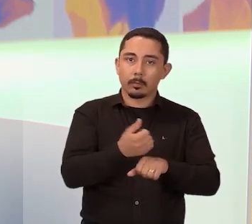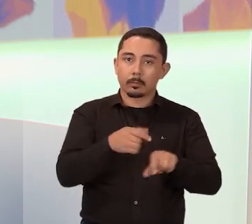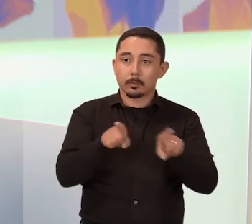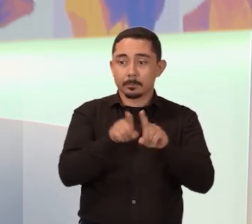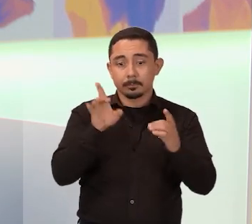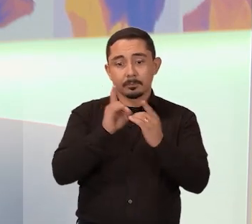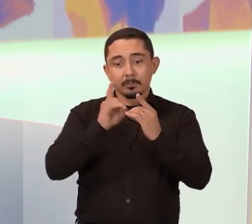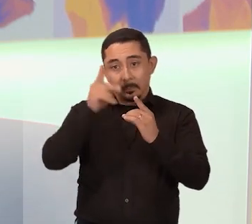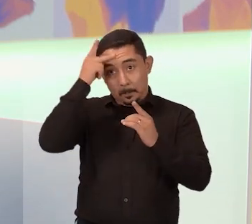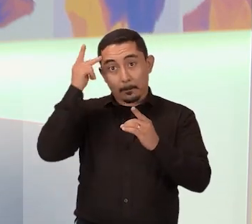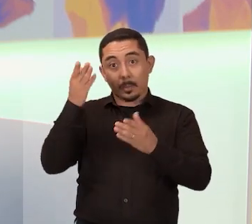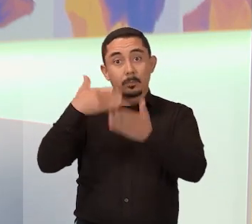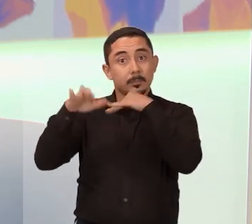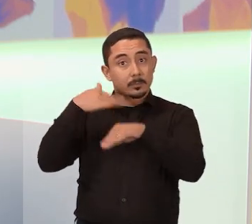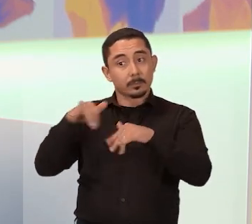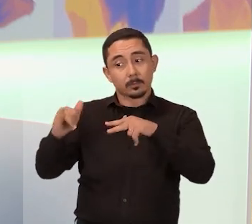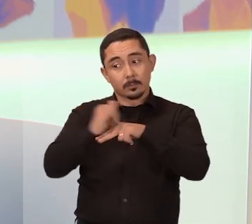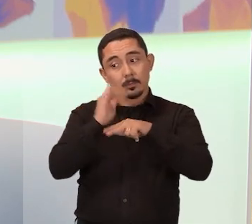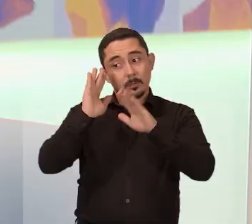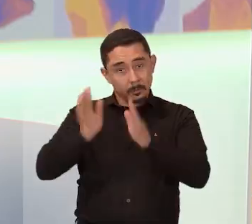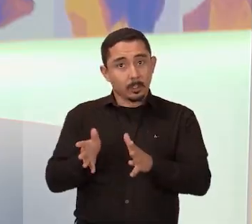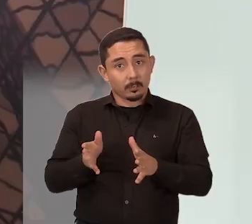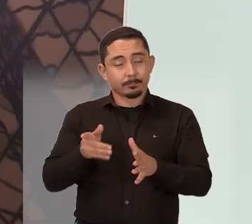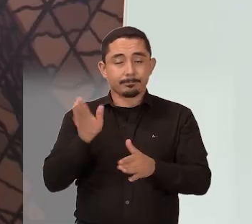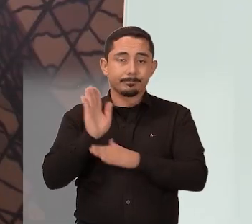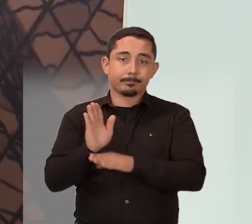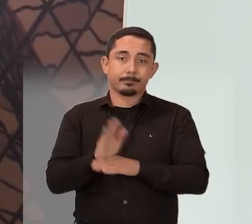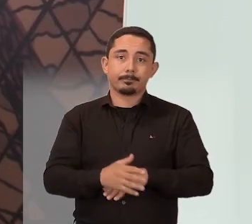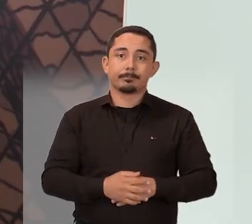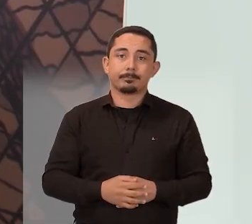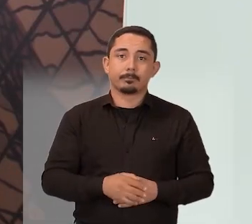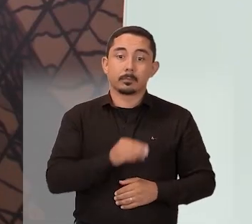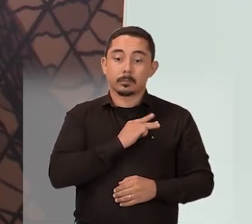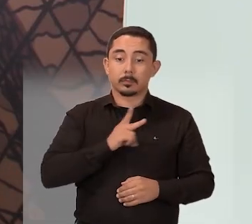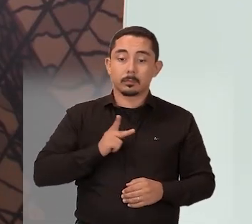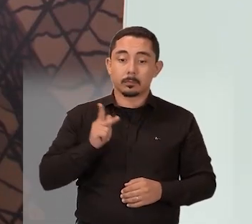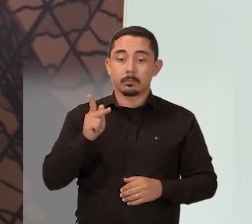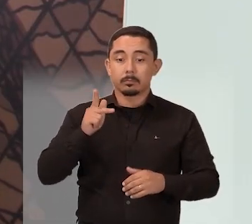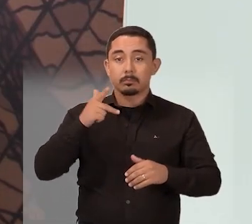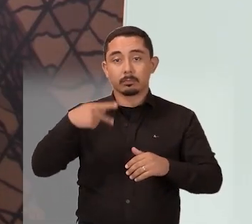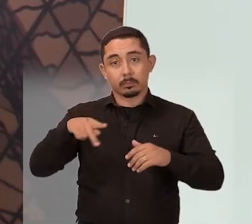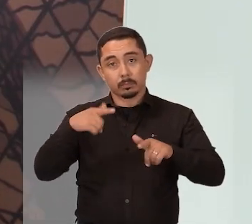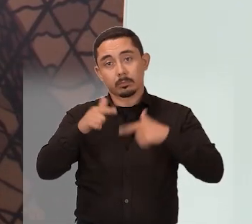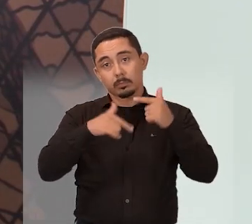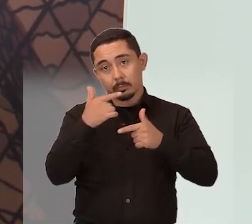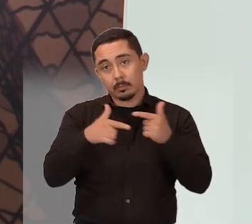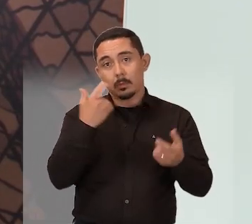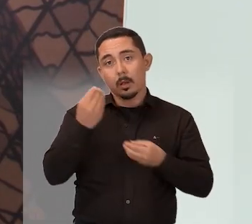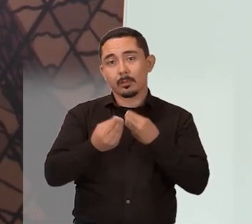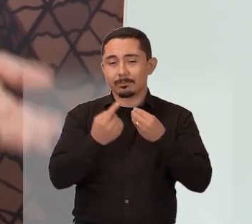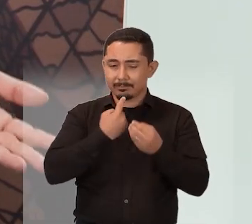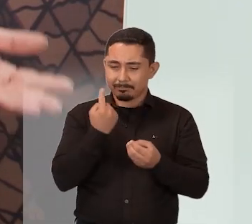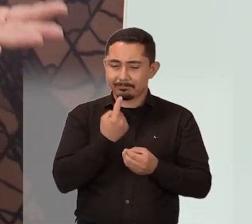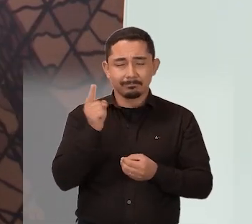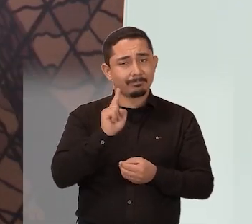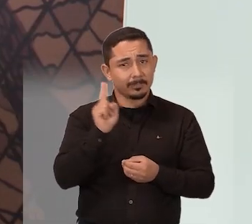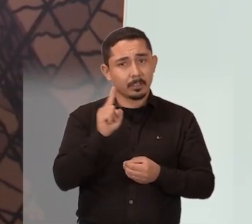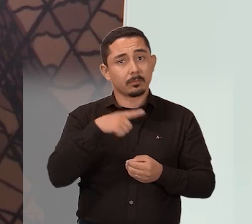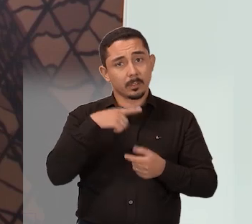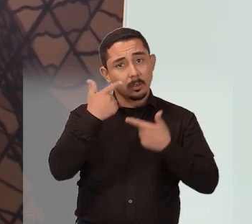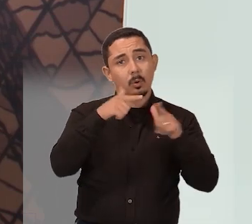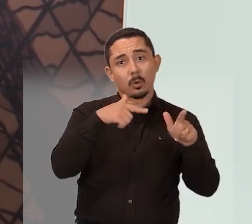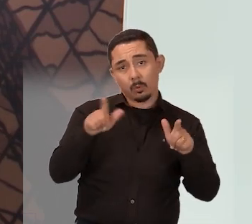foram vítimas dessas práticas tão violentas. Nós sabemos que o Ministério Público do Trabalho não está sozinho. Tem aí o Ministério do